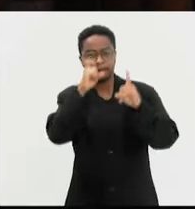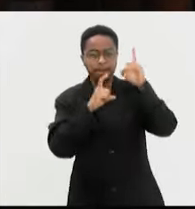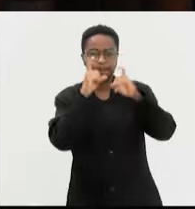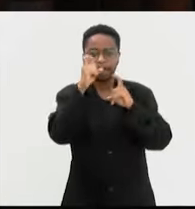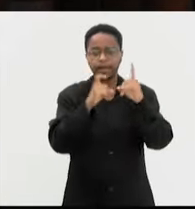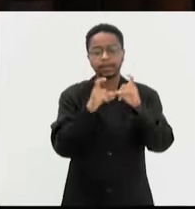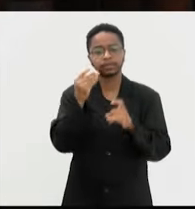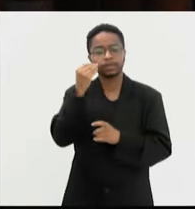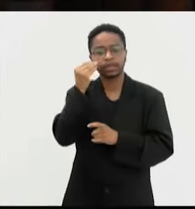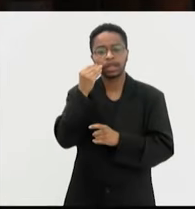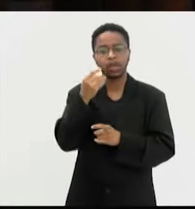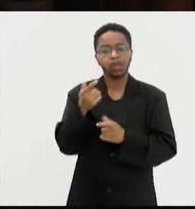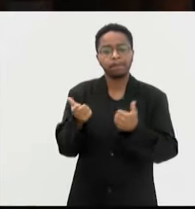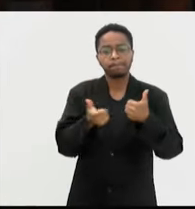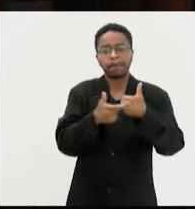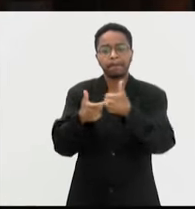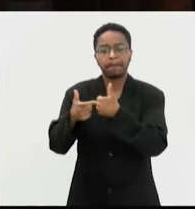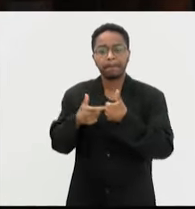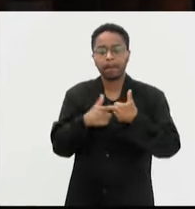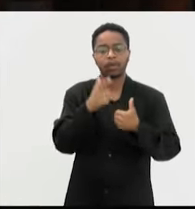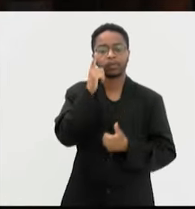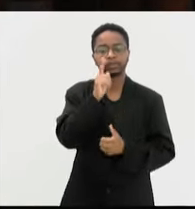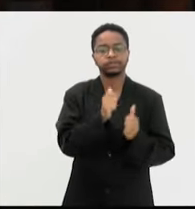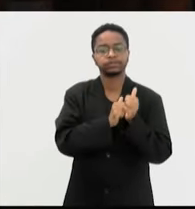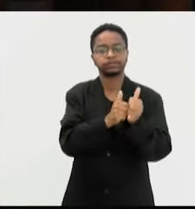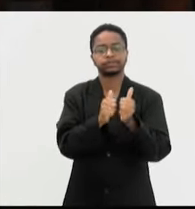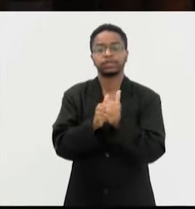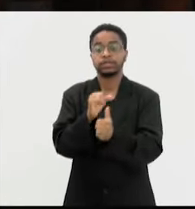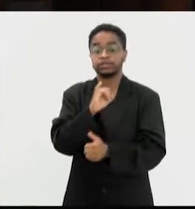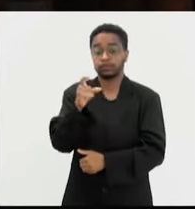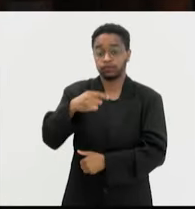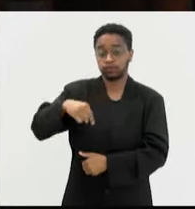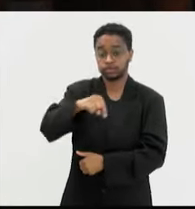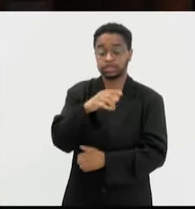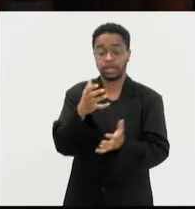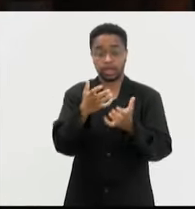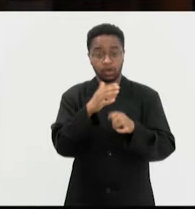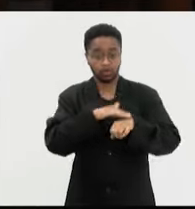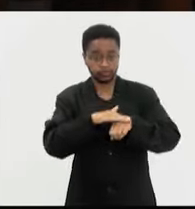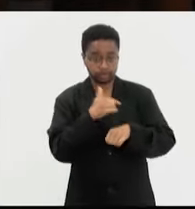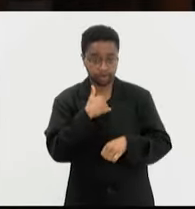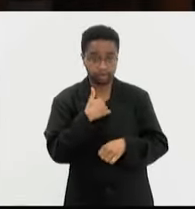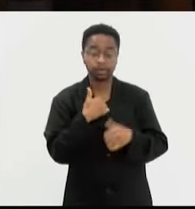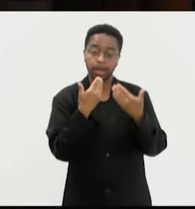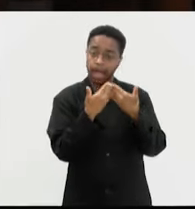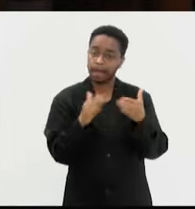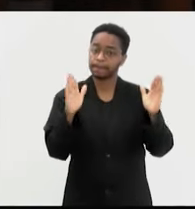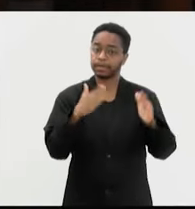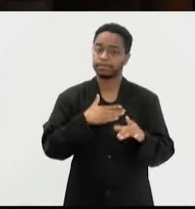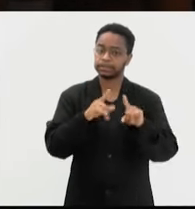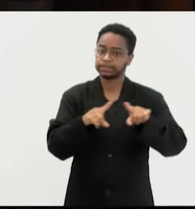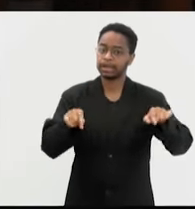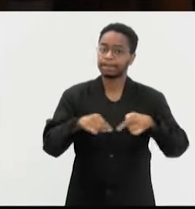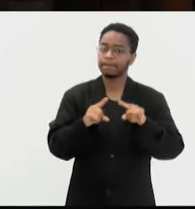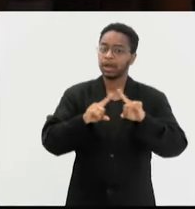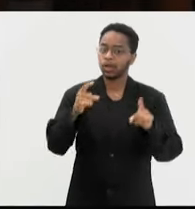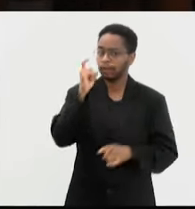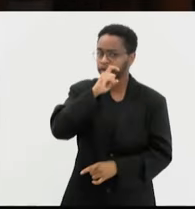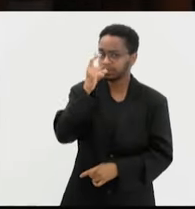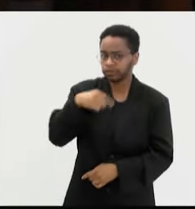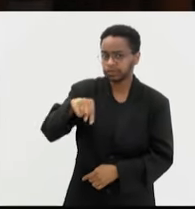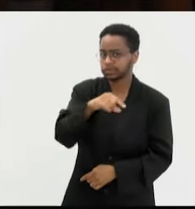para ficar ganhando like e ganhando seguidores se vocês quiserem falar comigo o gabinete tá aberto e o Carlinho não vai mentir para